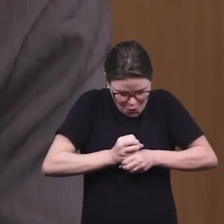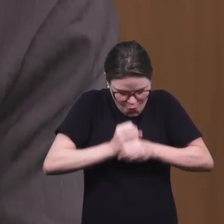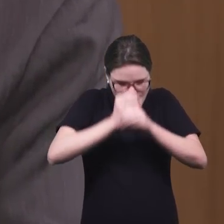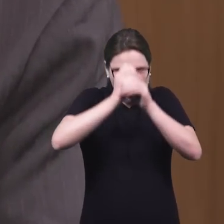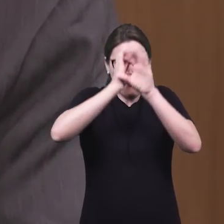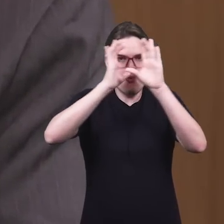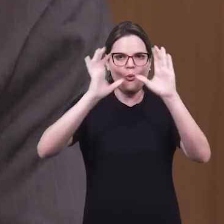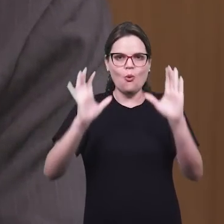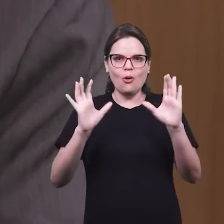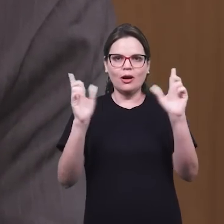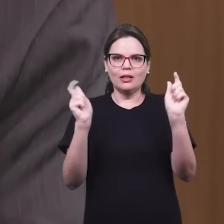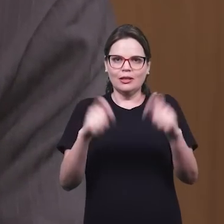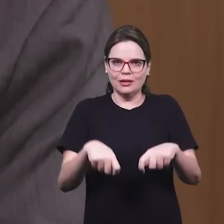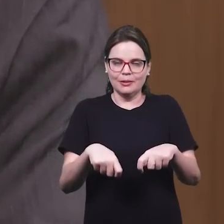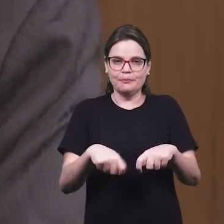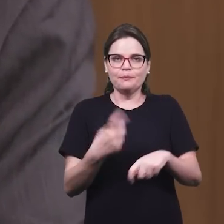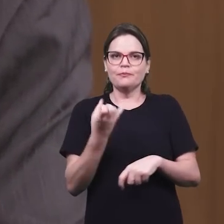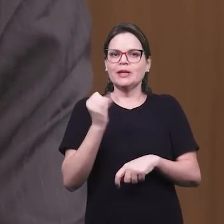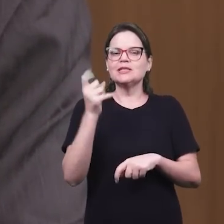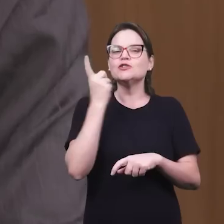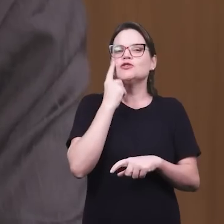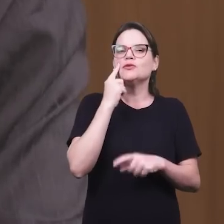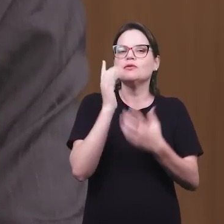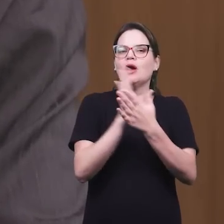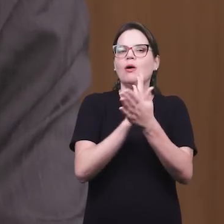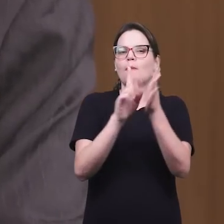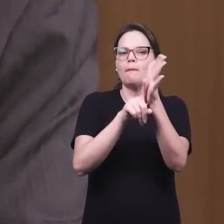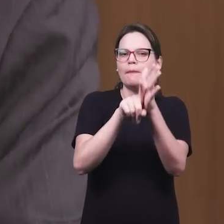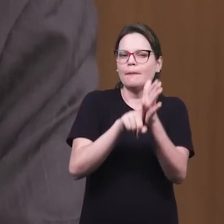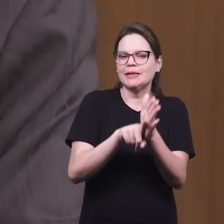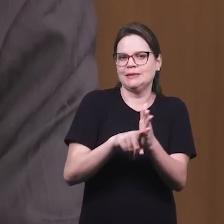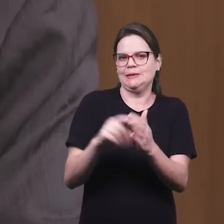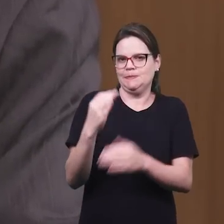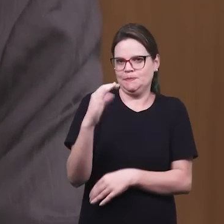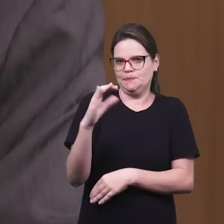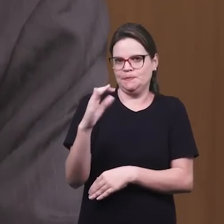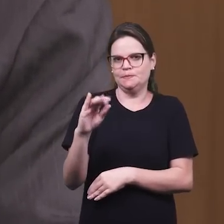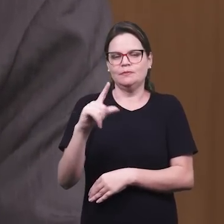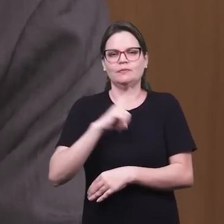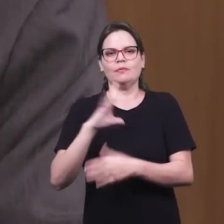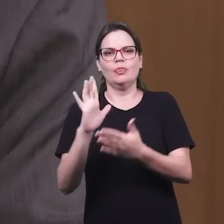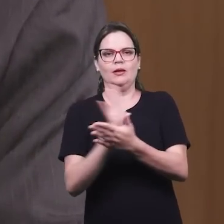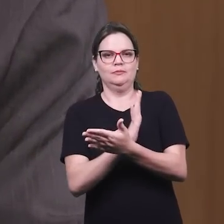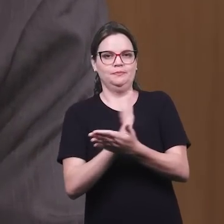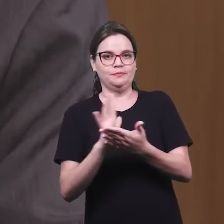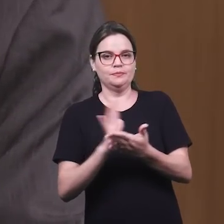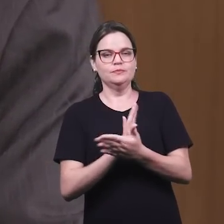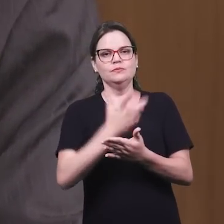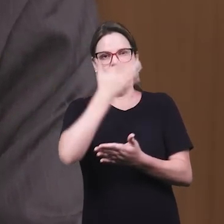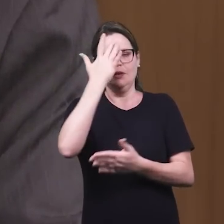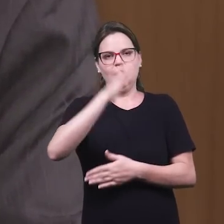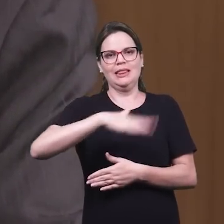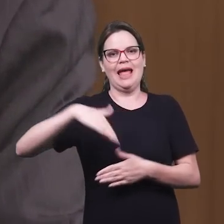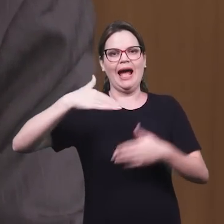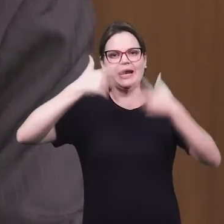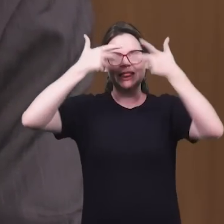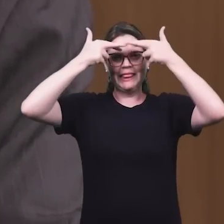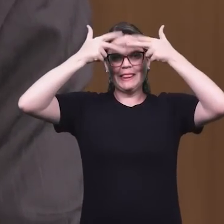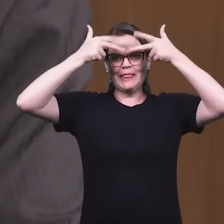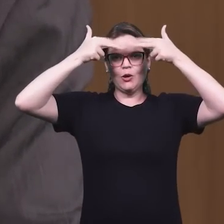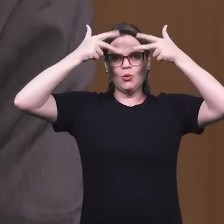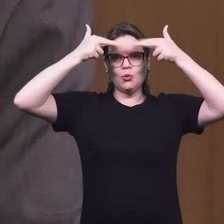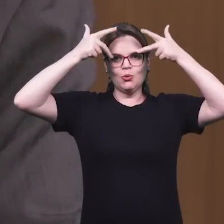olharmos alguns trabalhos científicos, pesquisadores neurocientistas aplicam muito